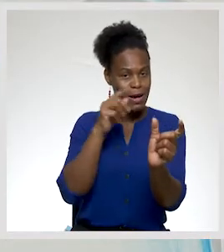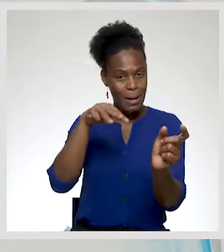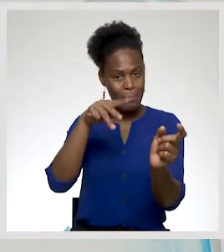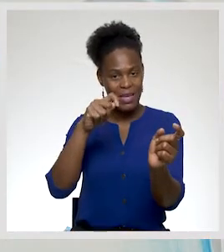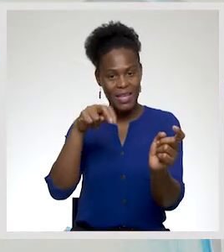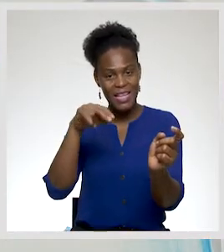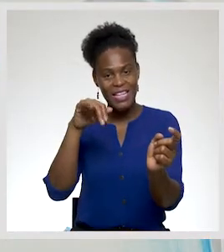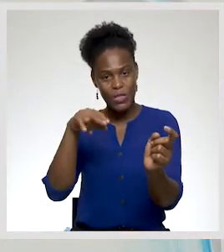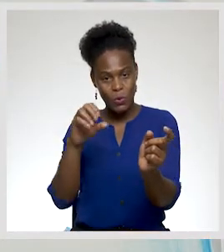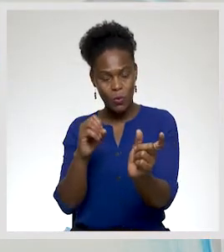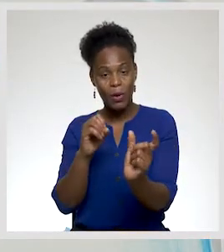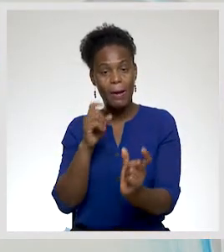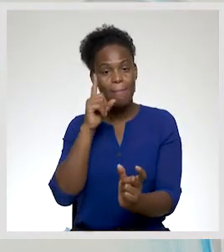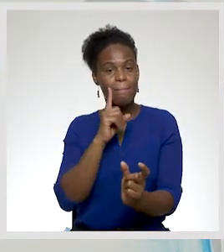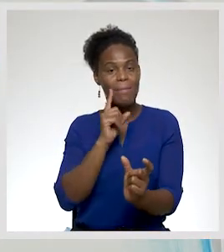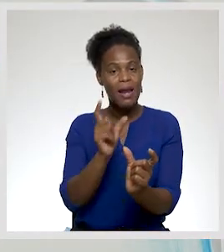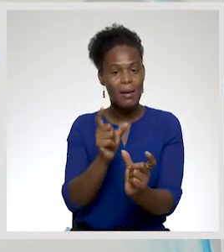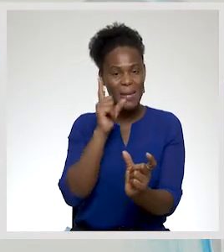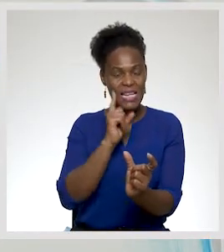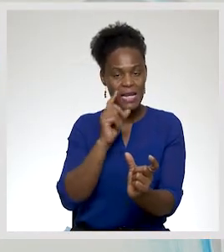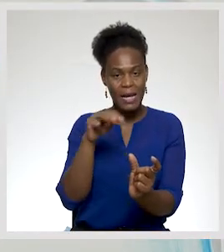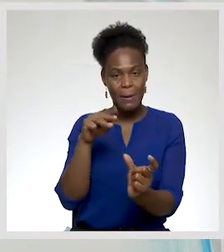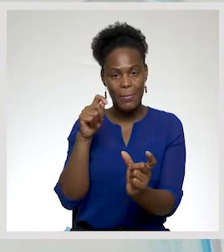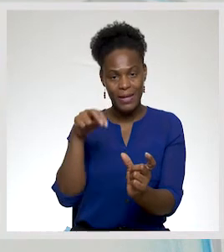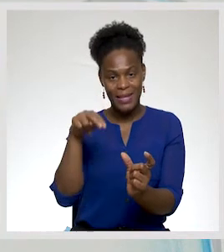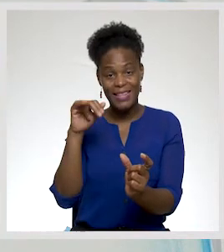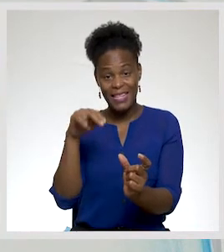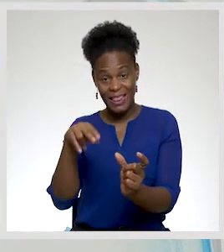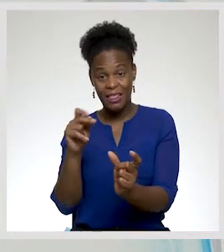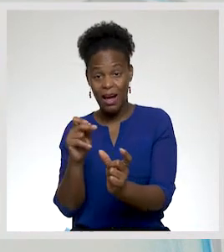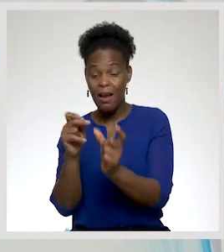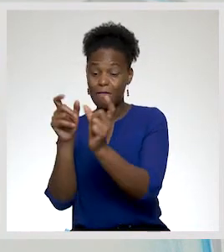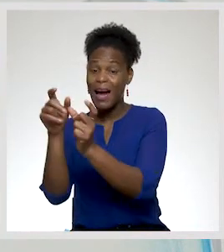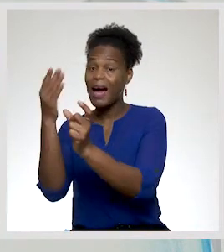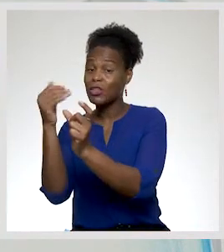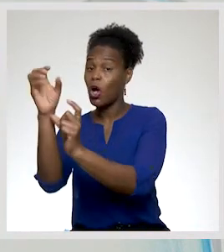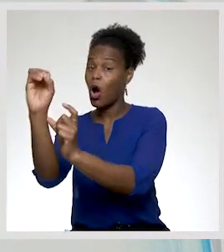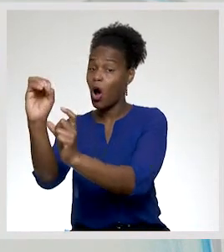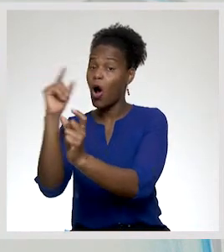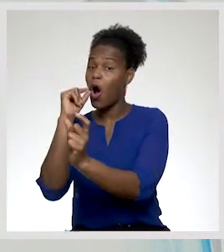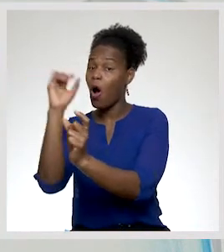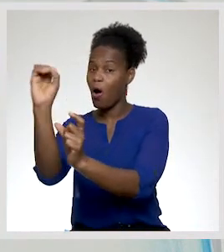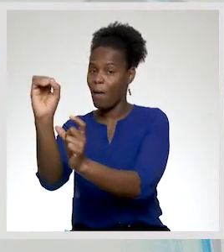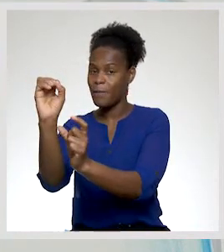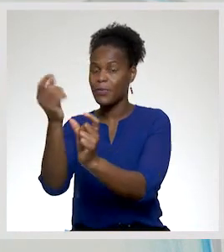Repararam que a palavra menino mudou na segunda frase?